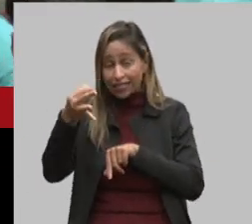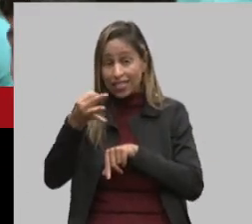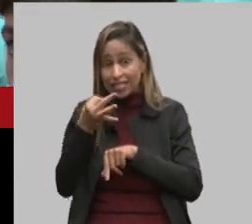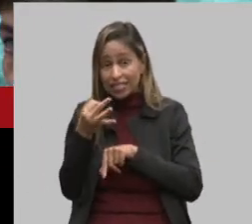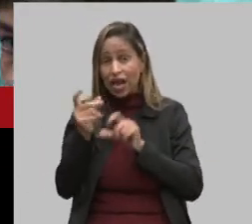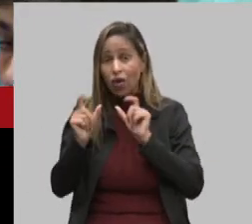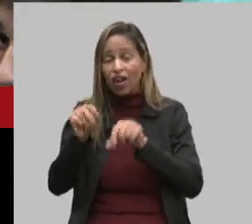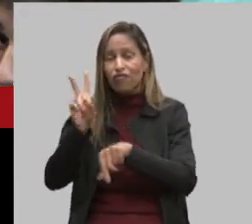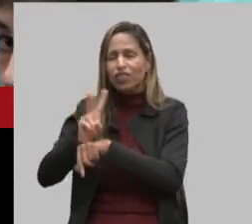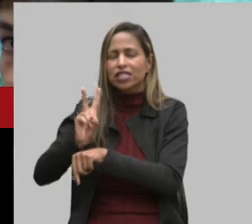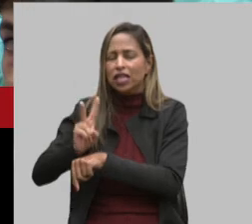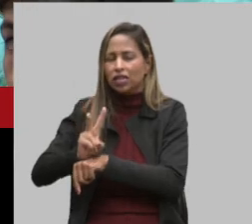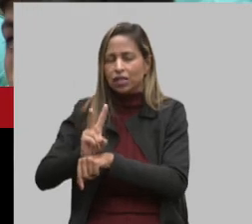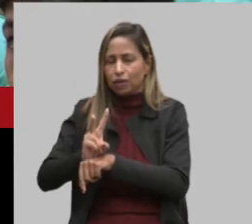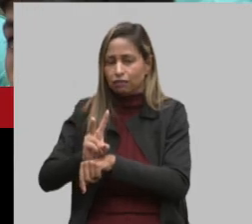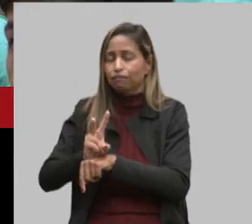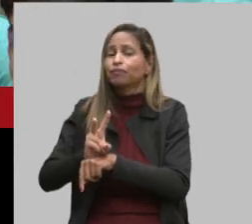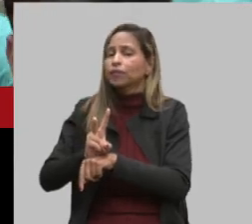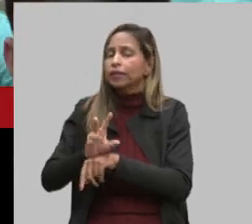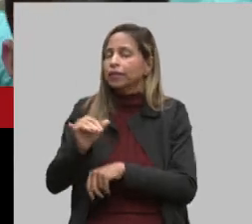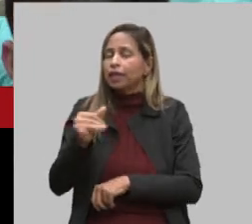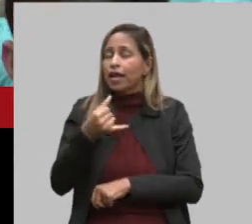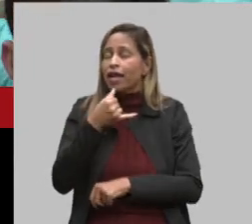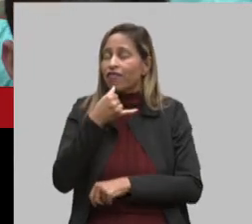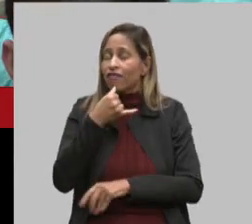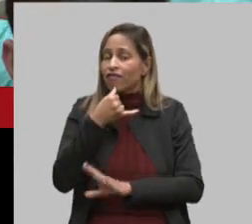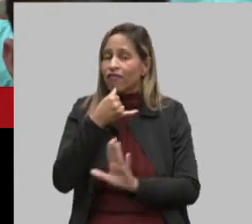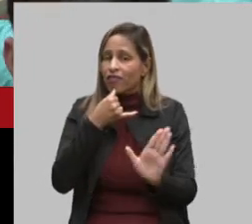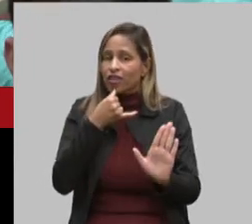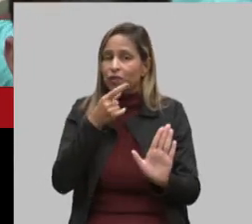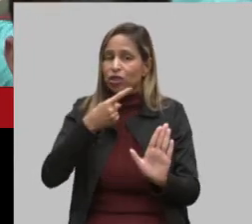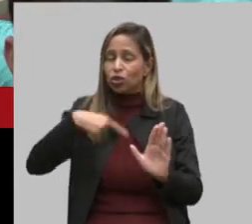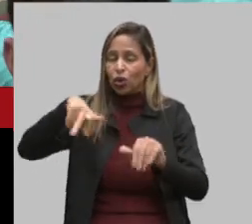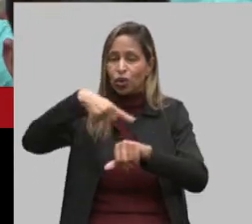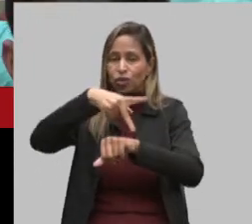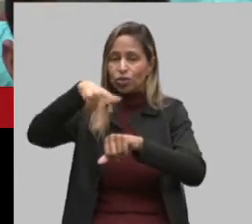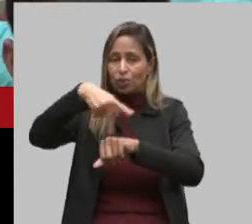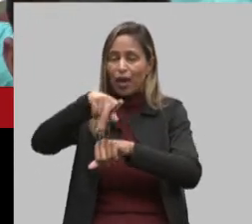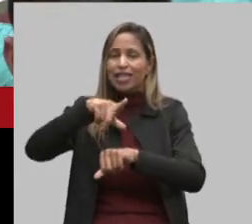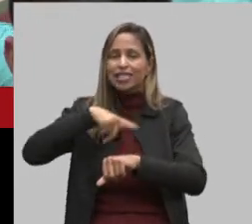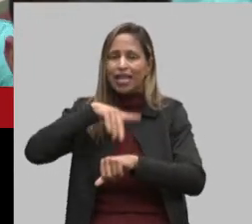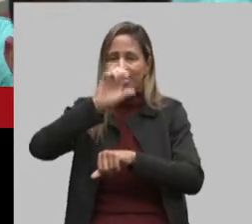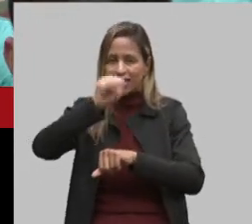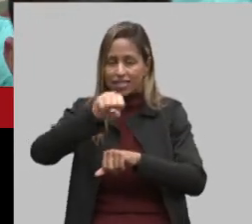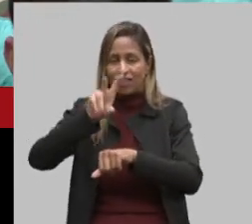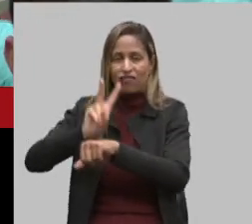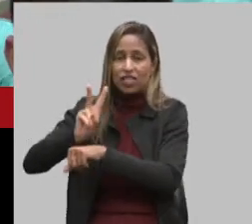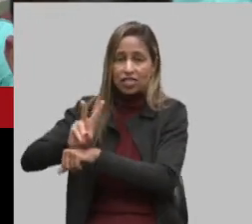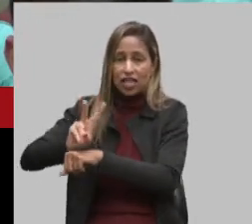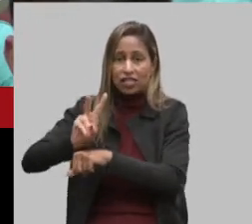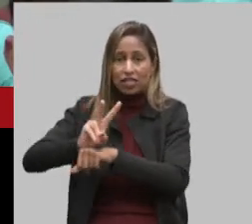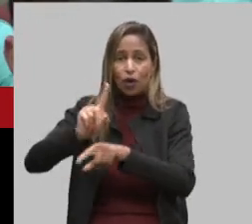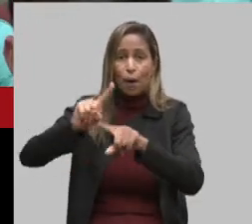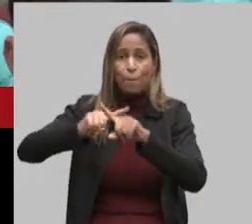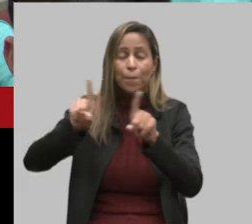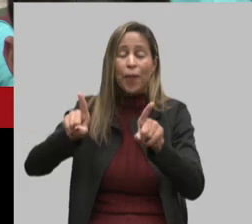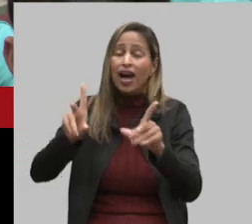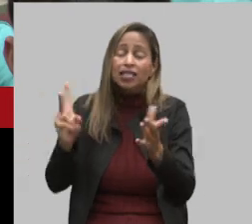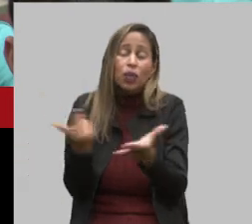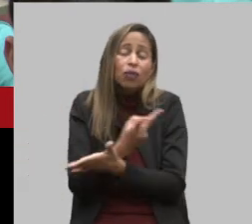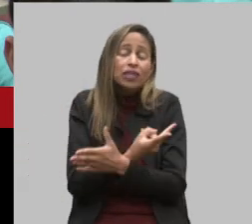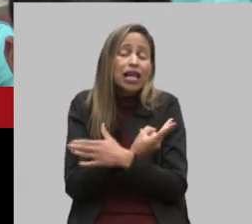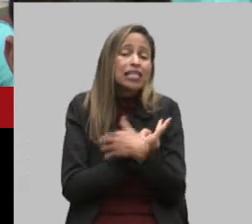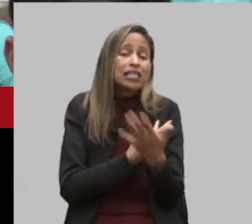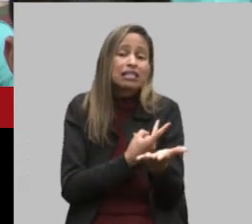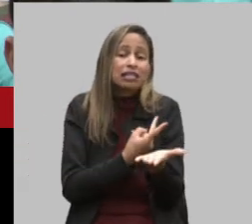fiscalização Infelizmente o nosso país Ele tem sim as leis de fiscalização Mas elas infelizmente não são